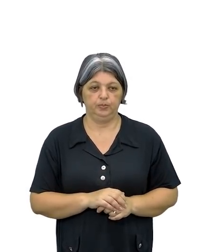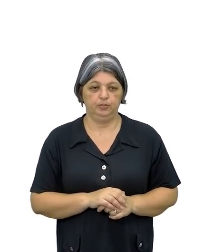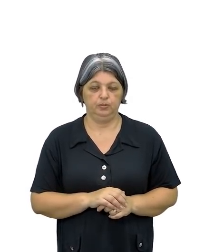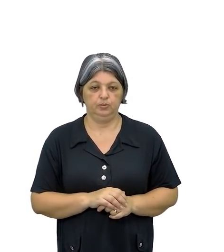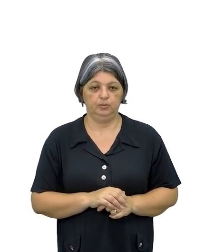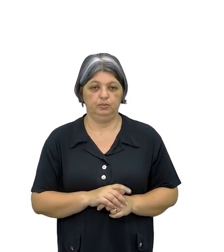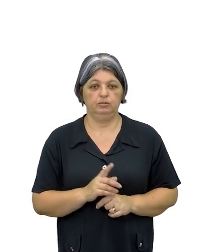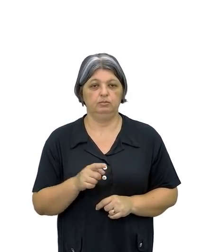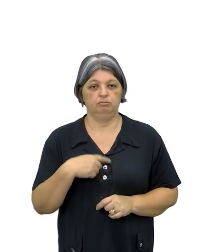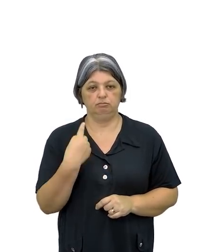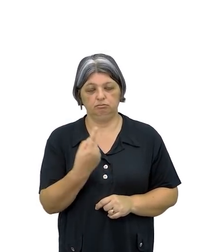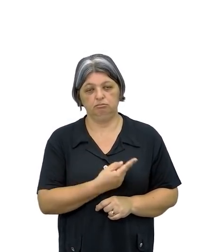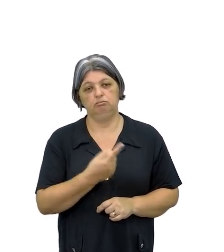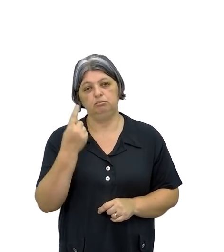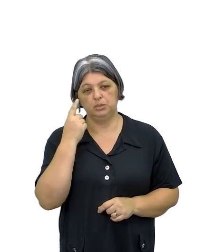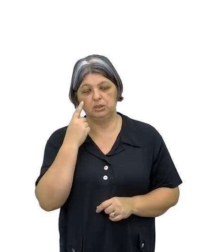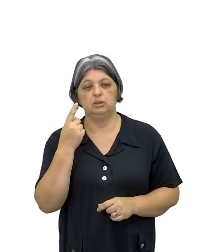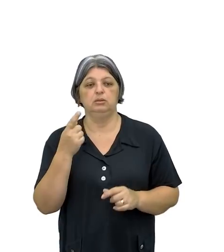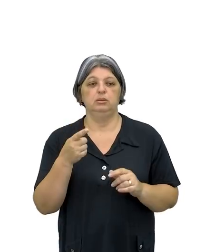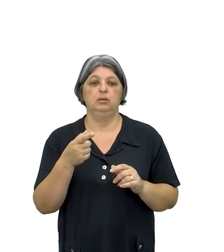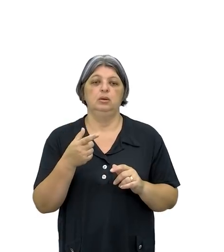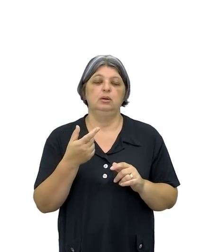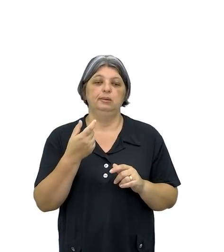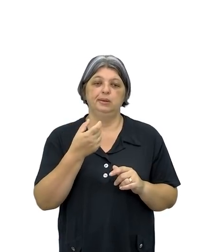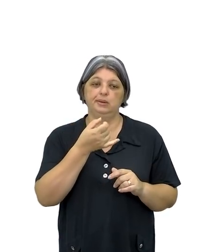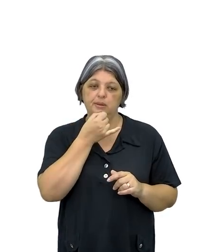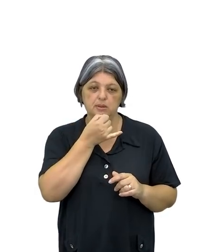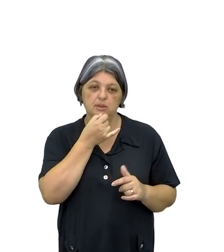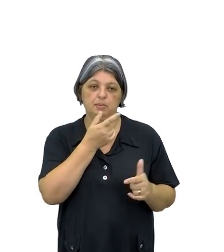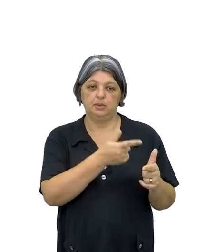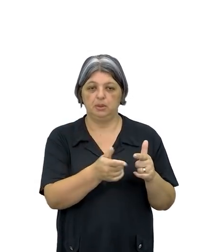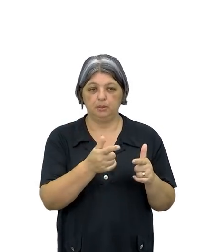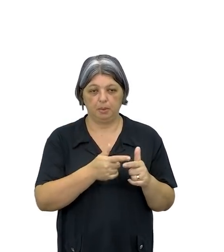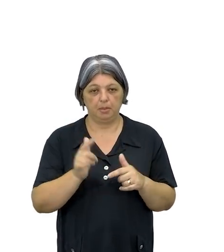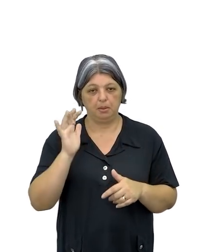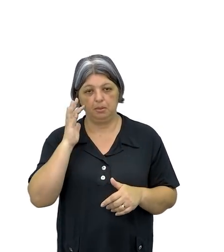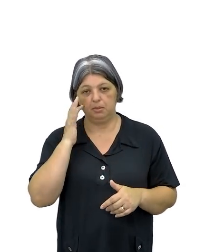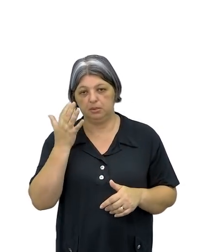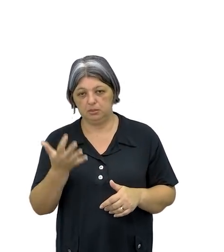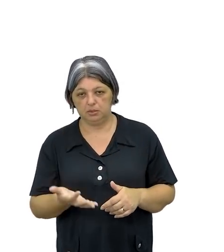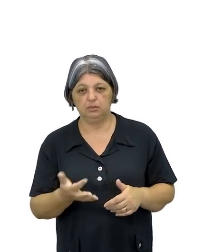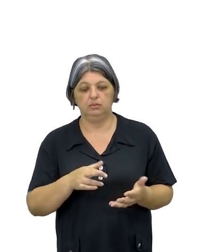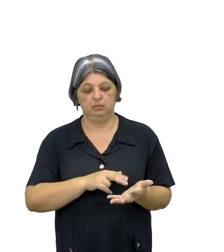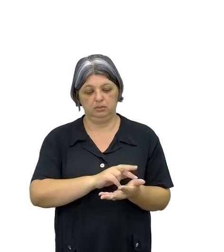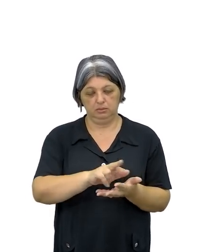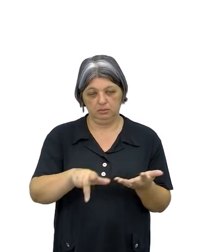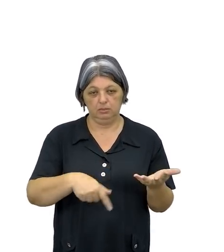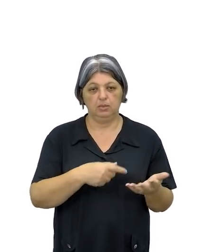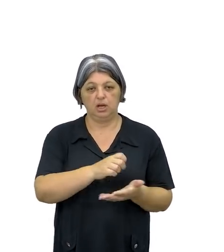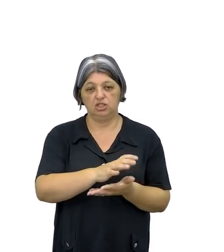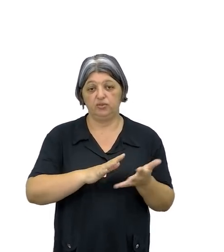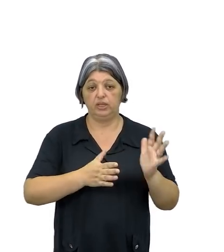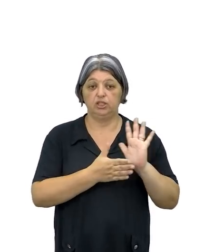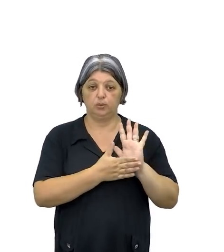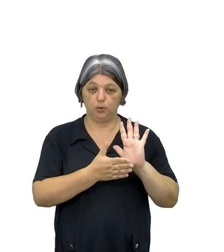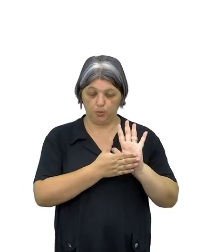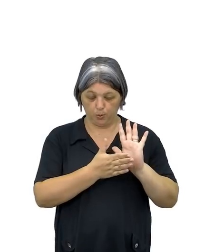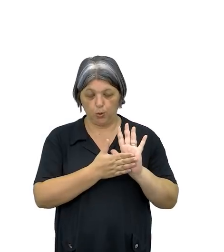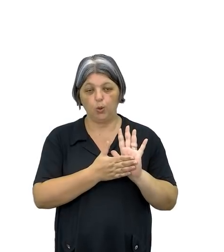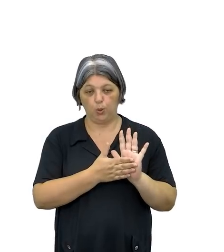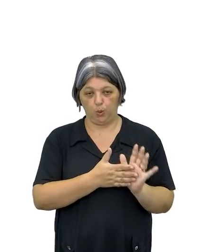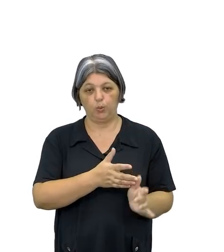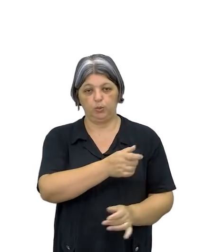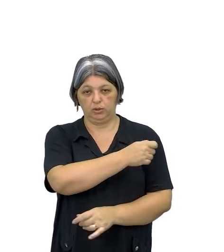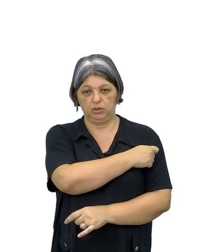situações problematizadoras, né, em relação às atividades que a gente vai propor para os alunos, isso é bacana, que a